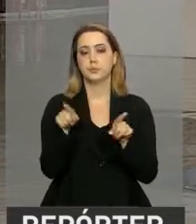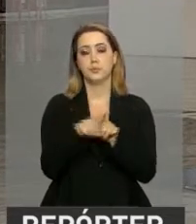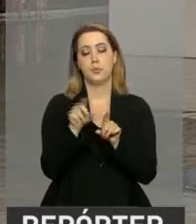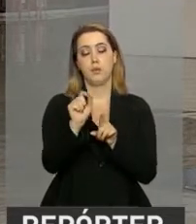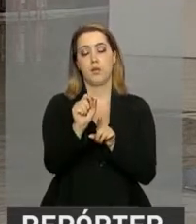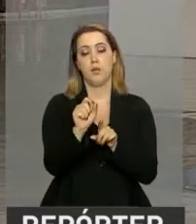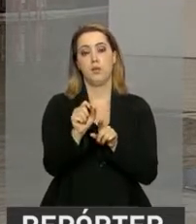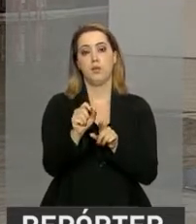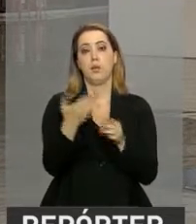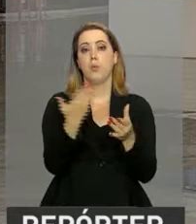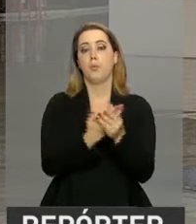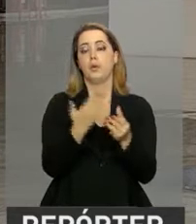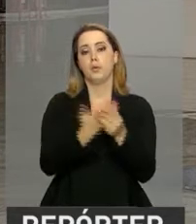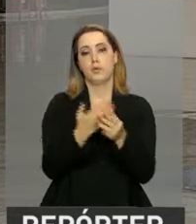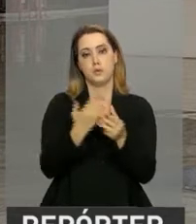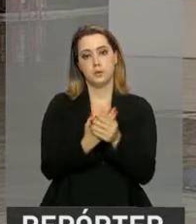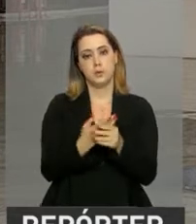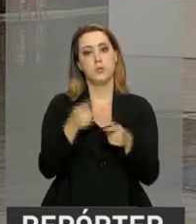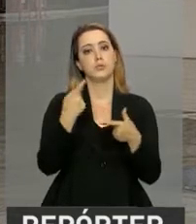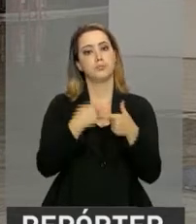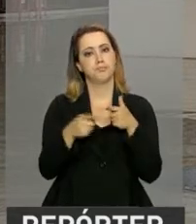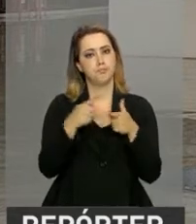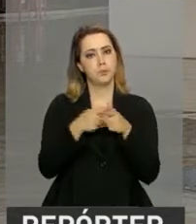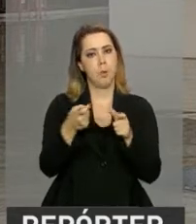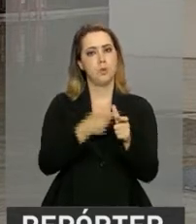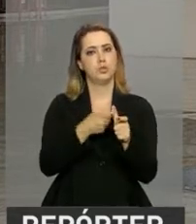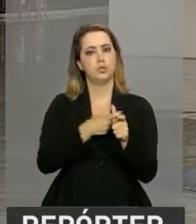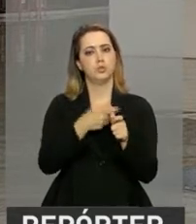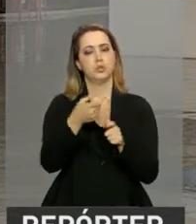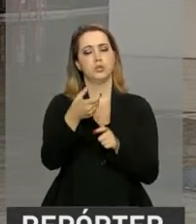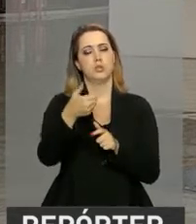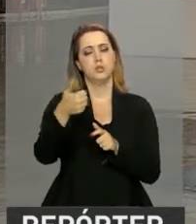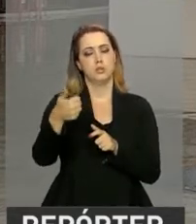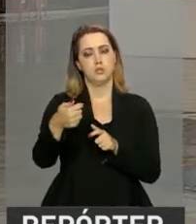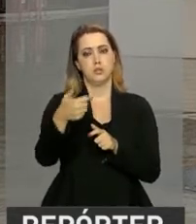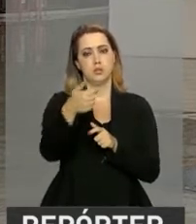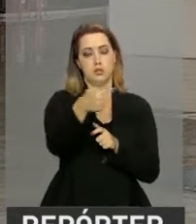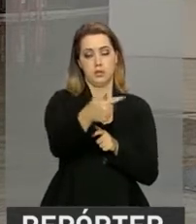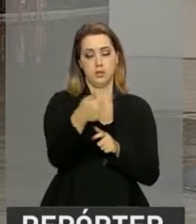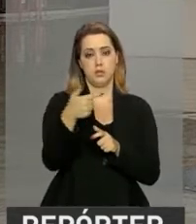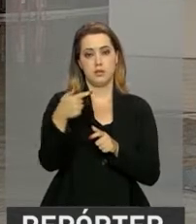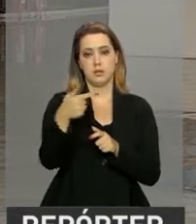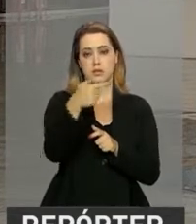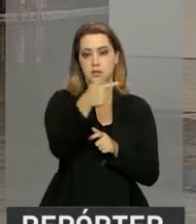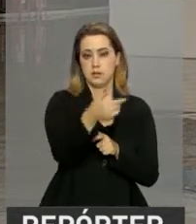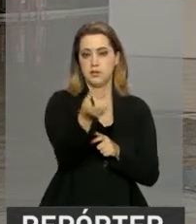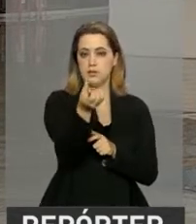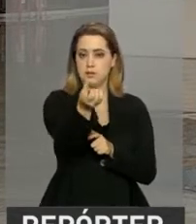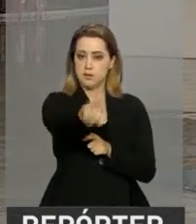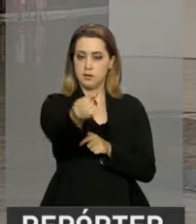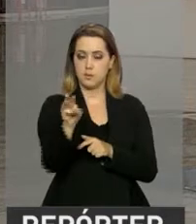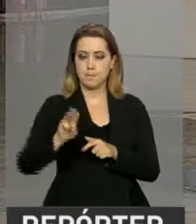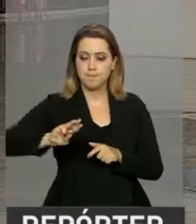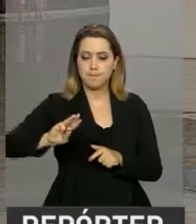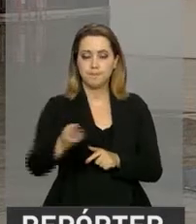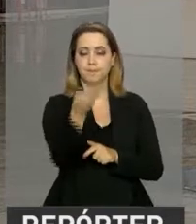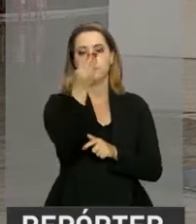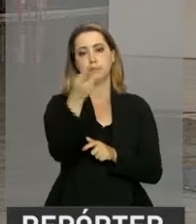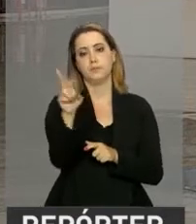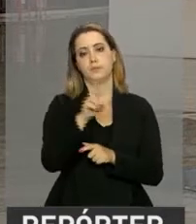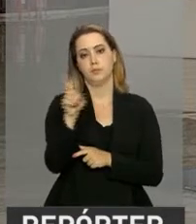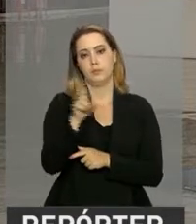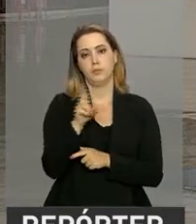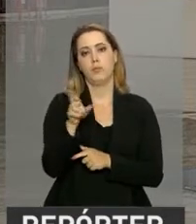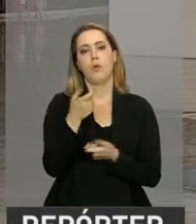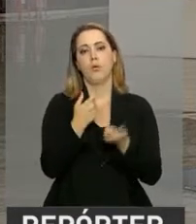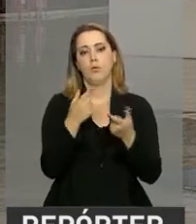de 776 milhões de reais aos cofres públicos essa ação foi rejeitada pela justiça federal